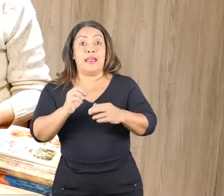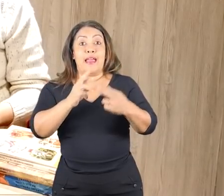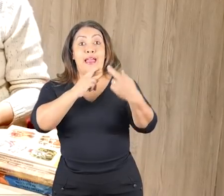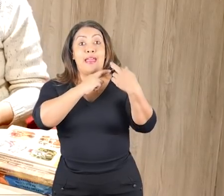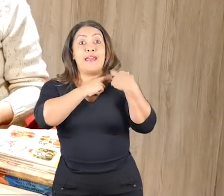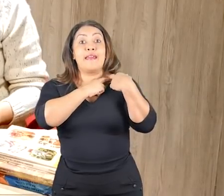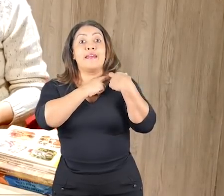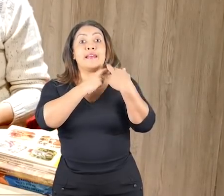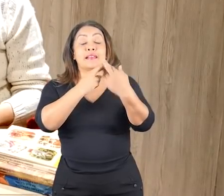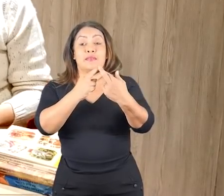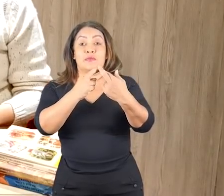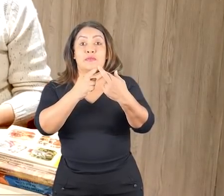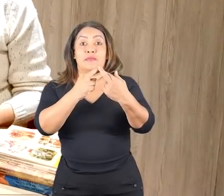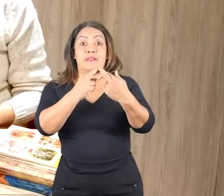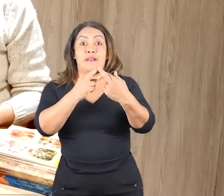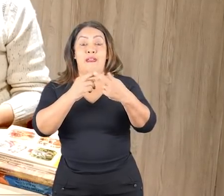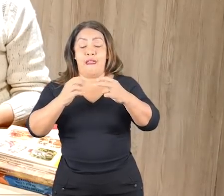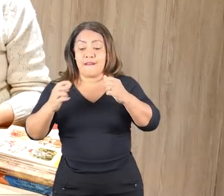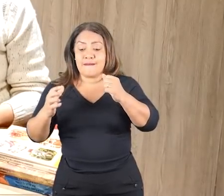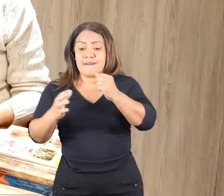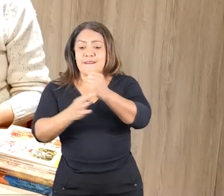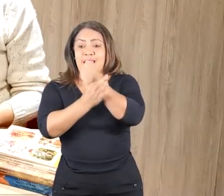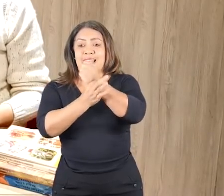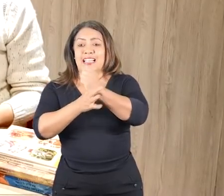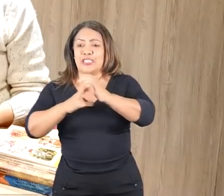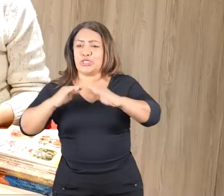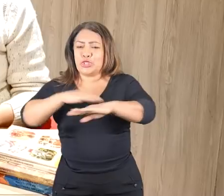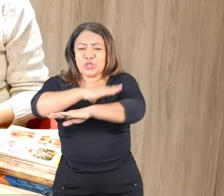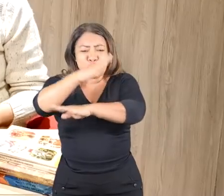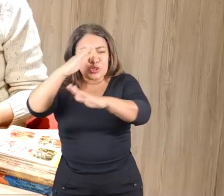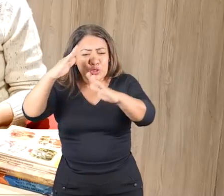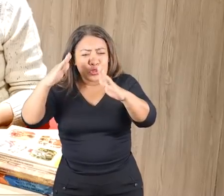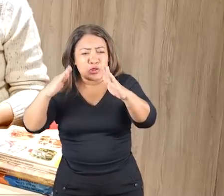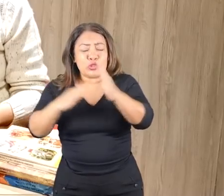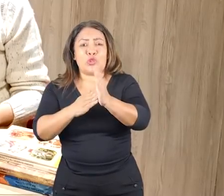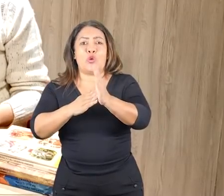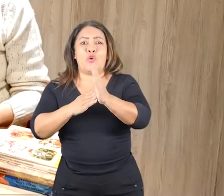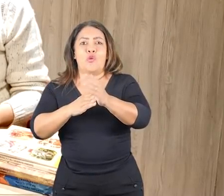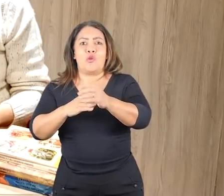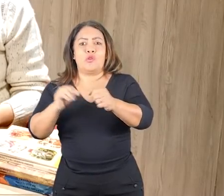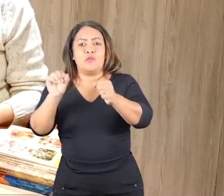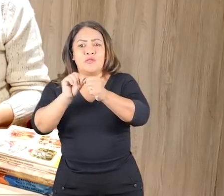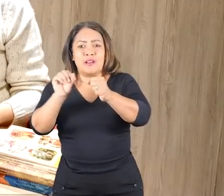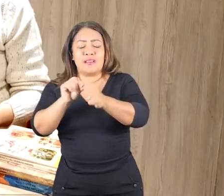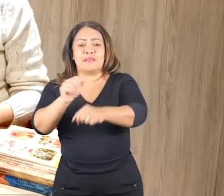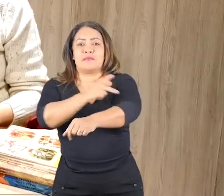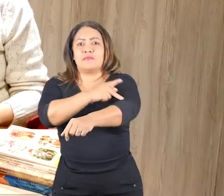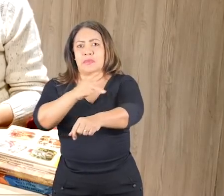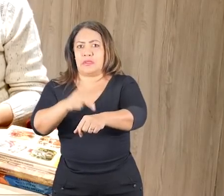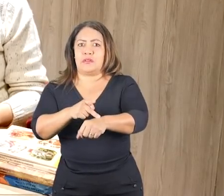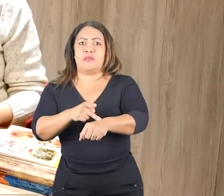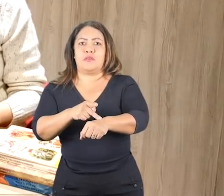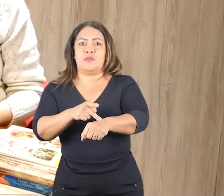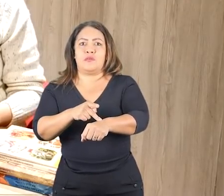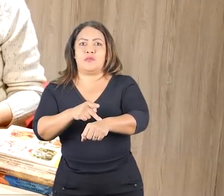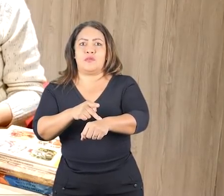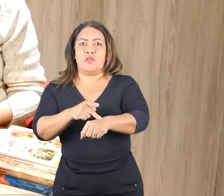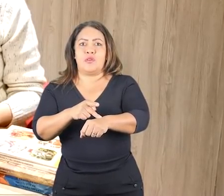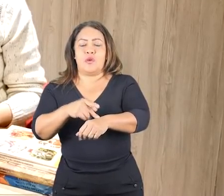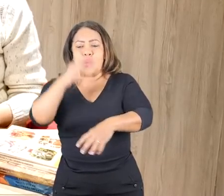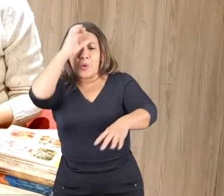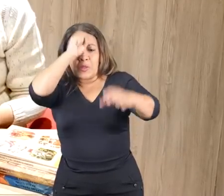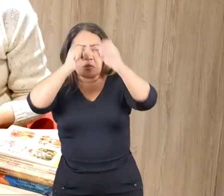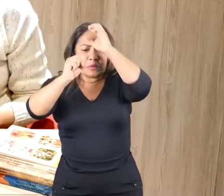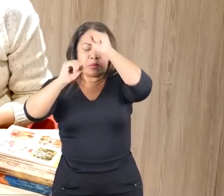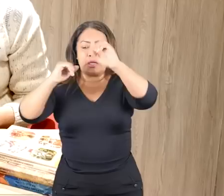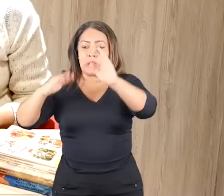de garantir efetivamente toda a ação pedagógica e as aprendizagens e o